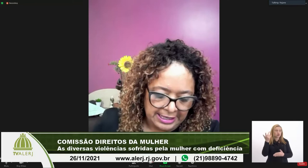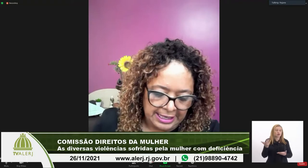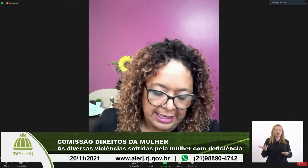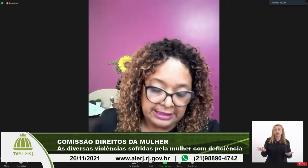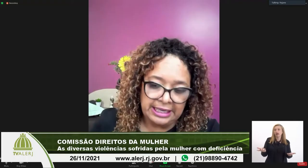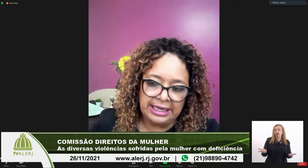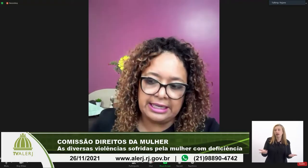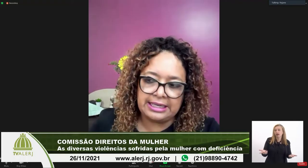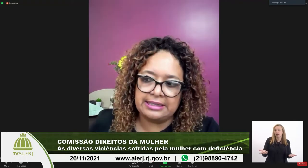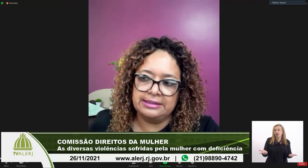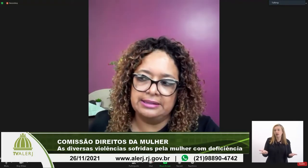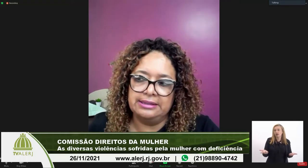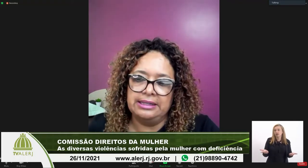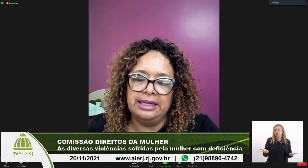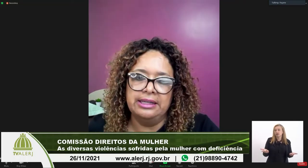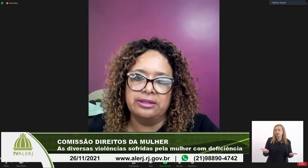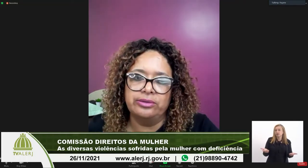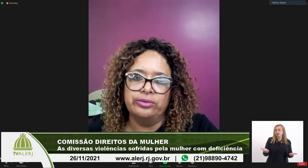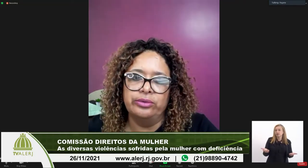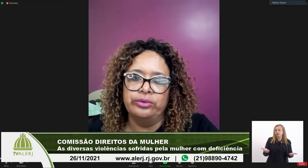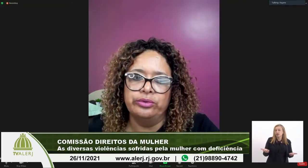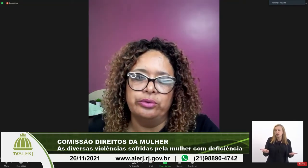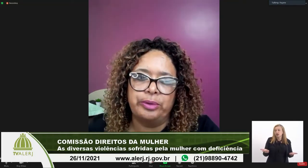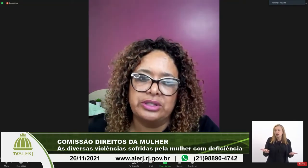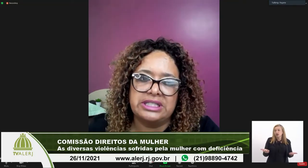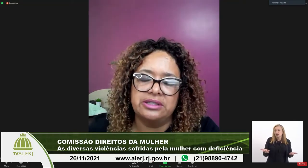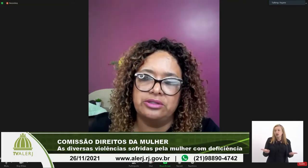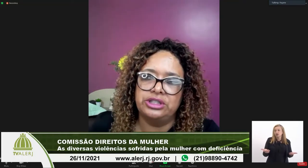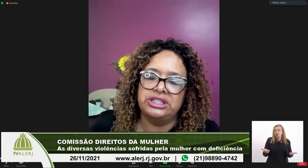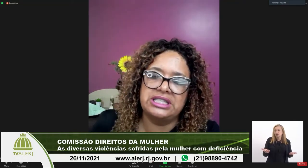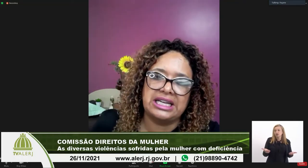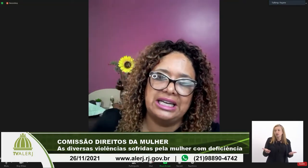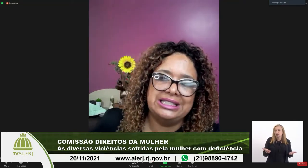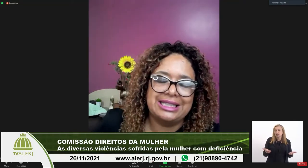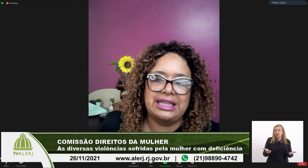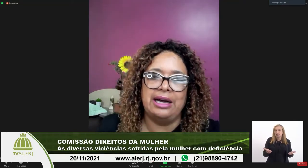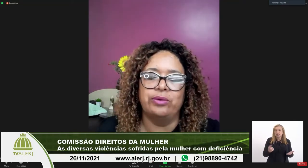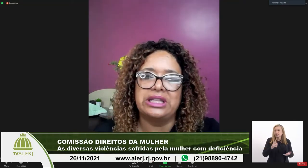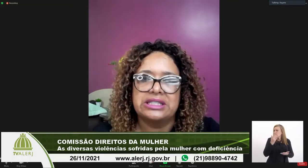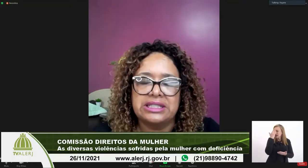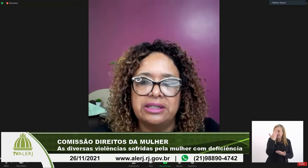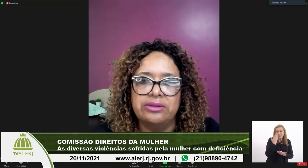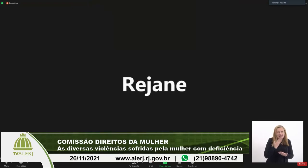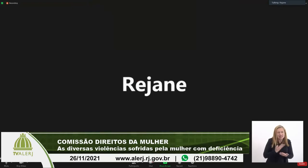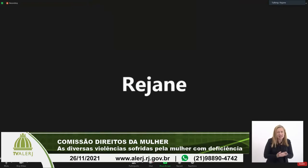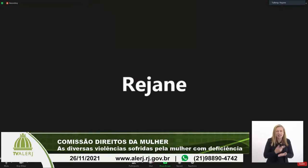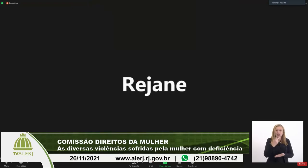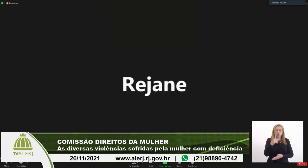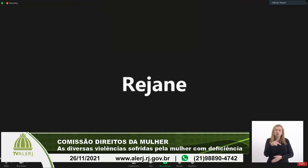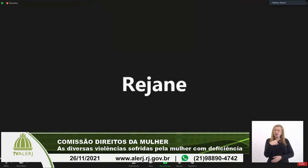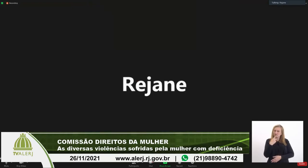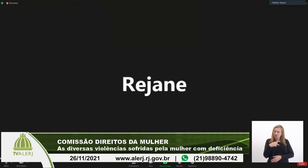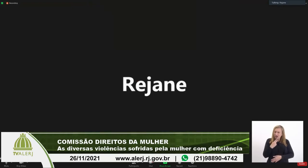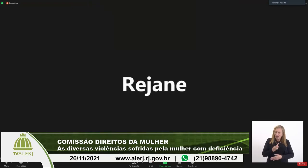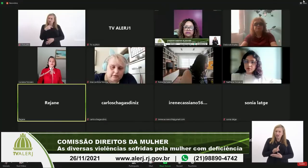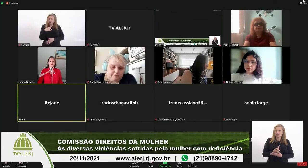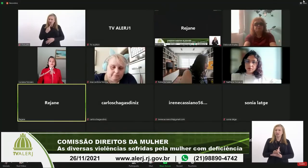é até entram num processo de desacreditar o que está sendo levado